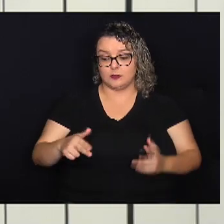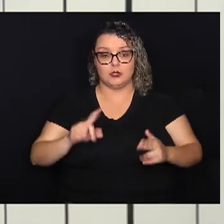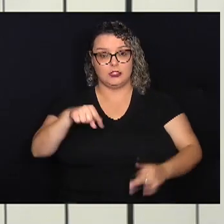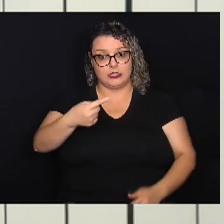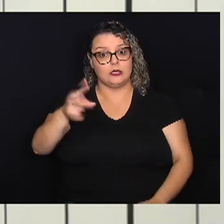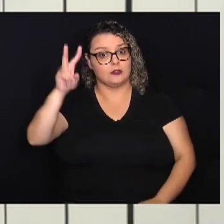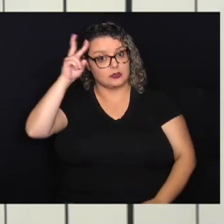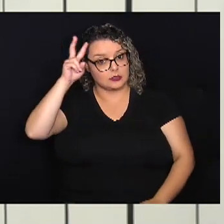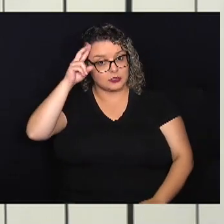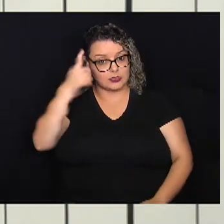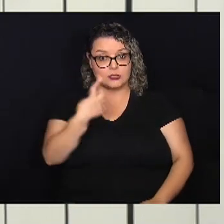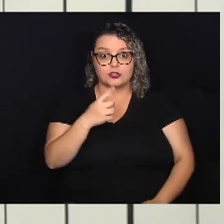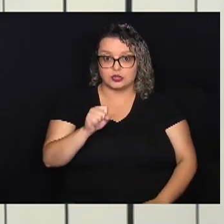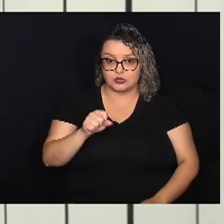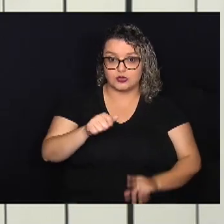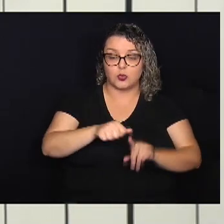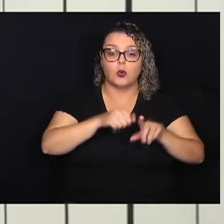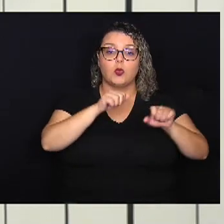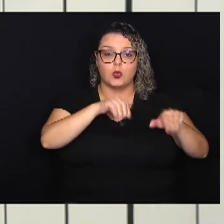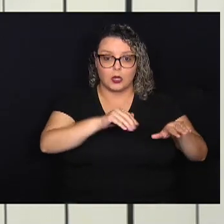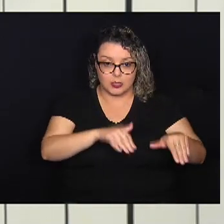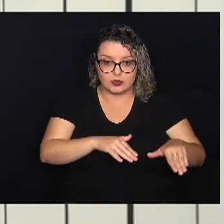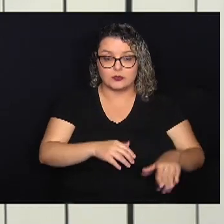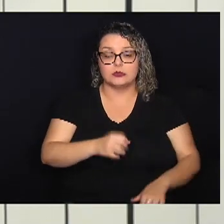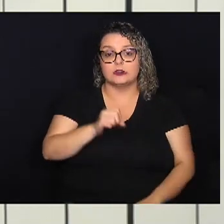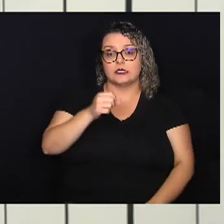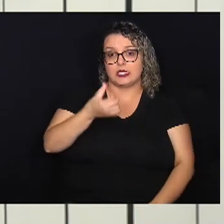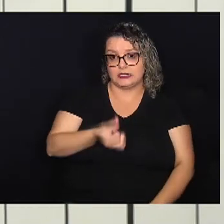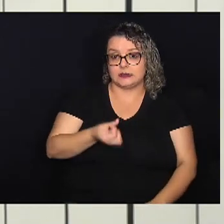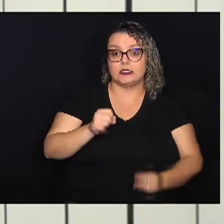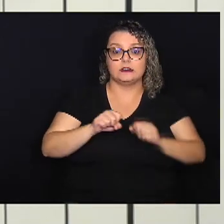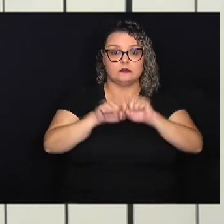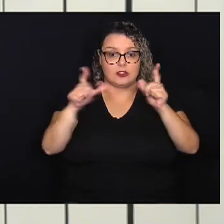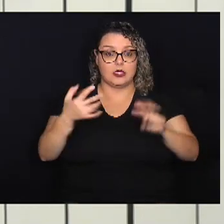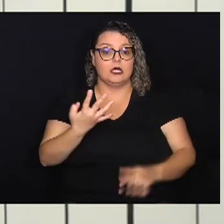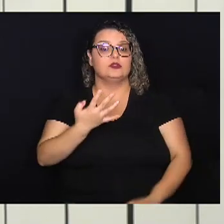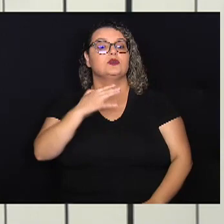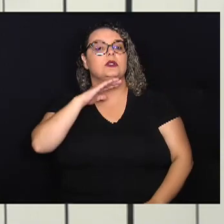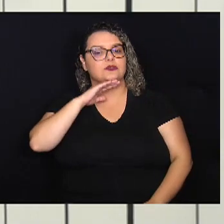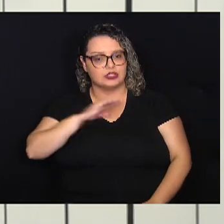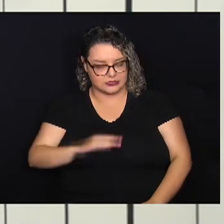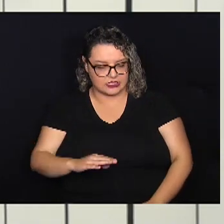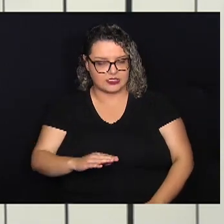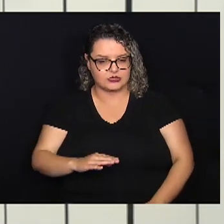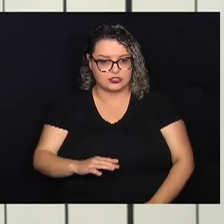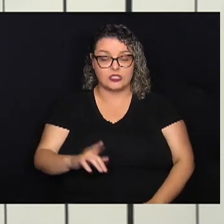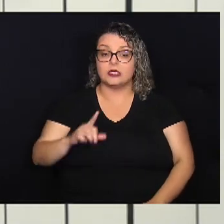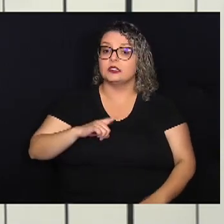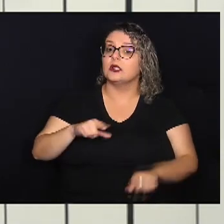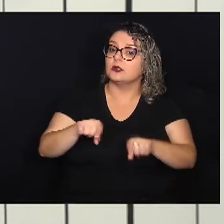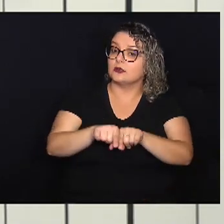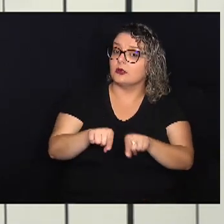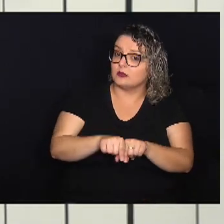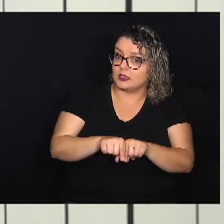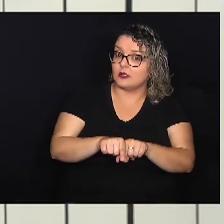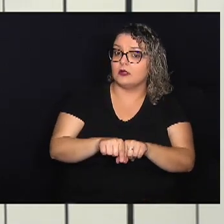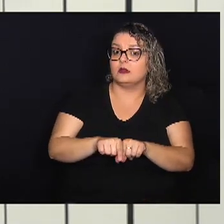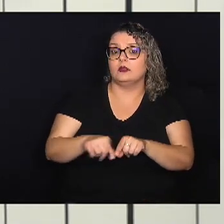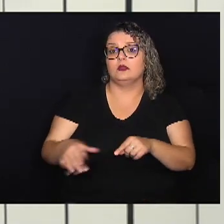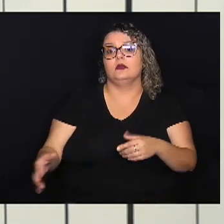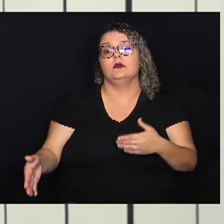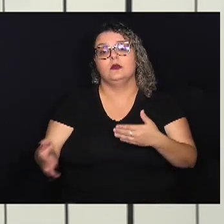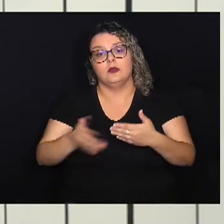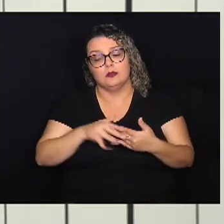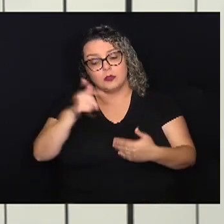dia 18 de setembro, das 6 horas da manhã às 4 da tarde. Havendo, inclusive, a necessidade, o fechamento